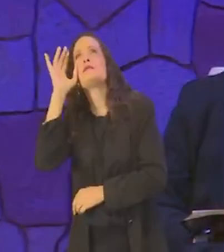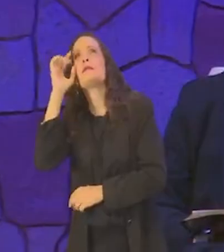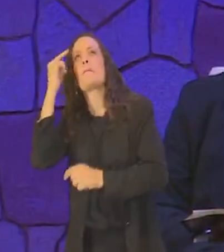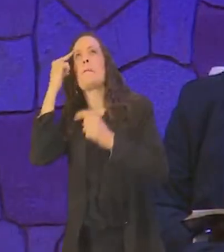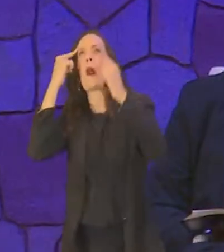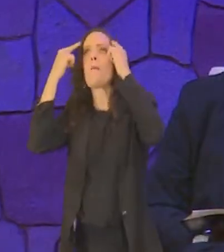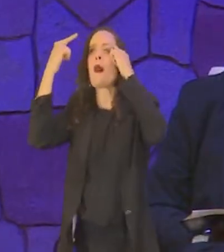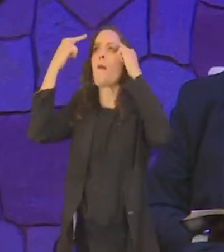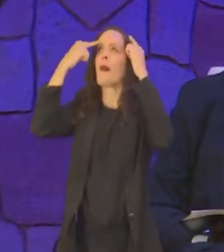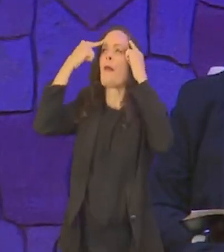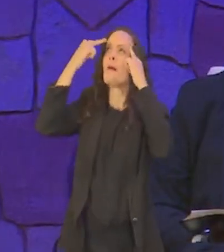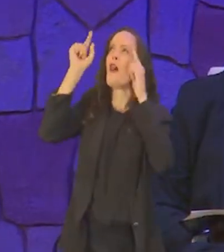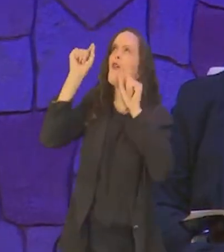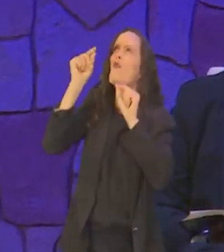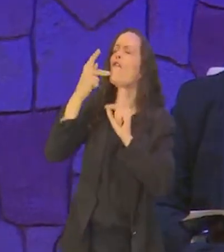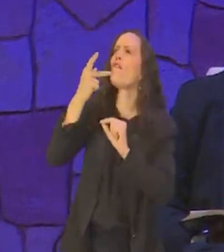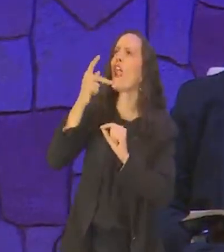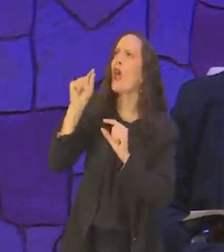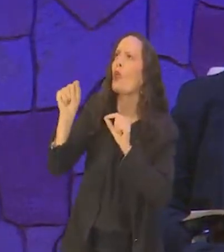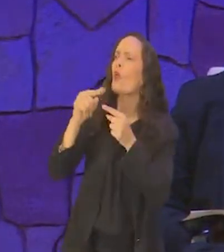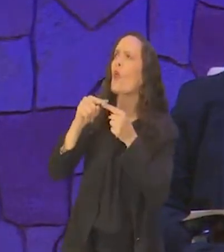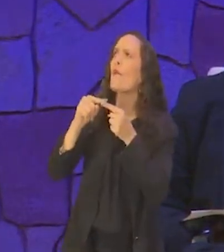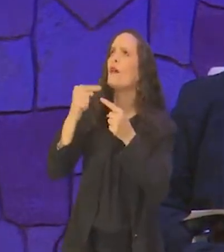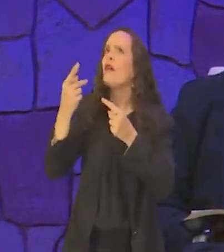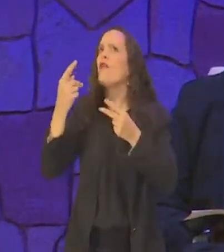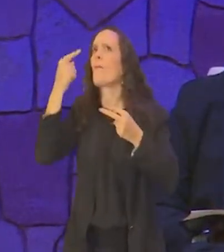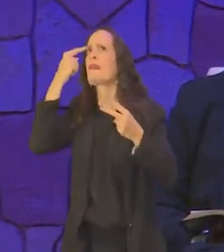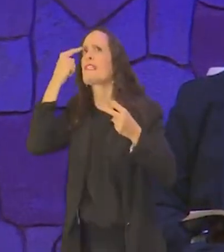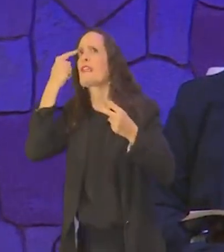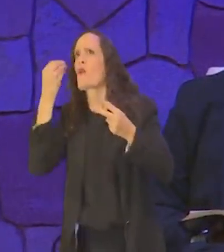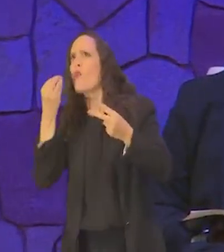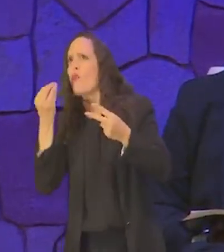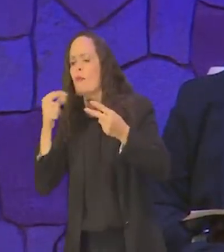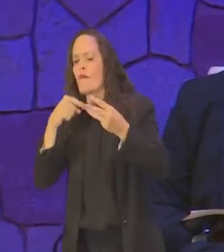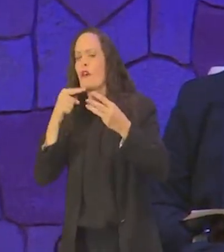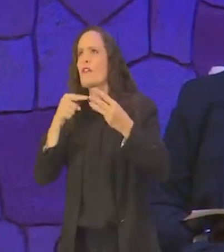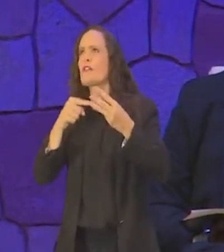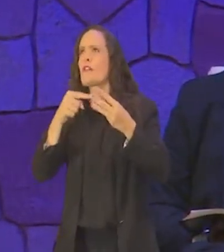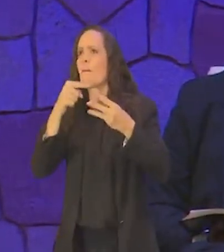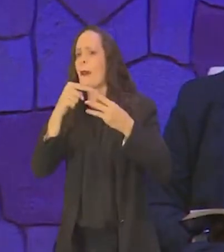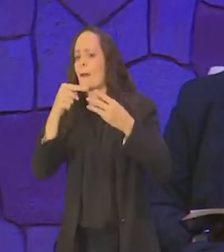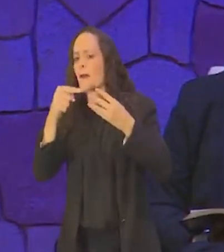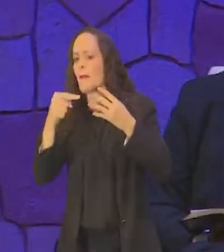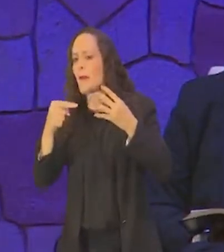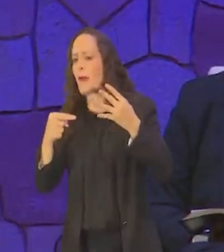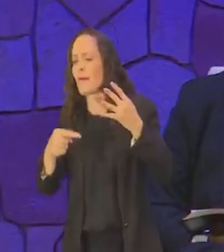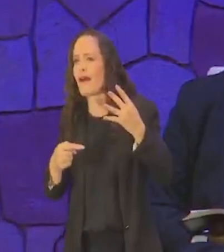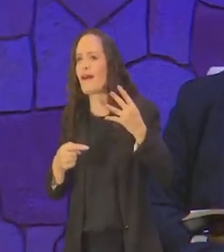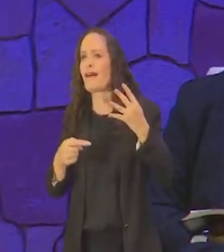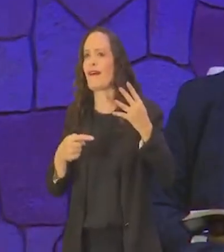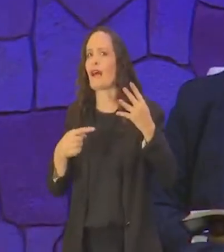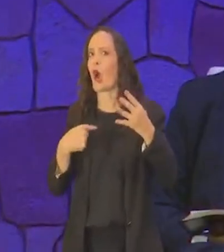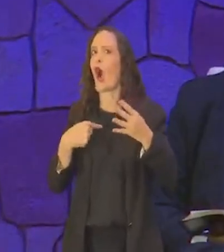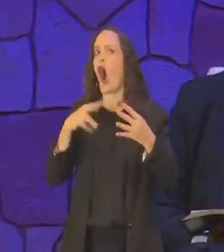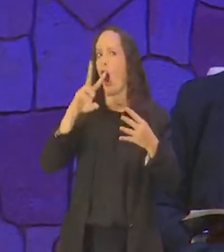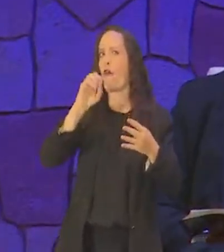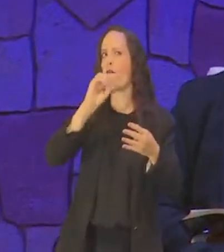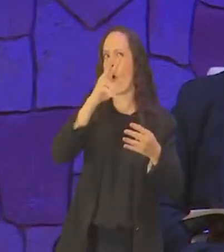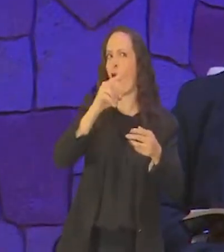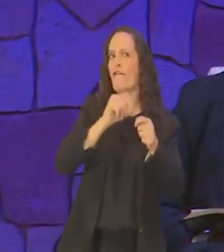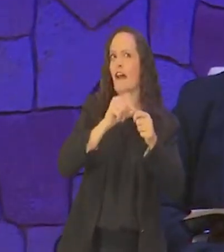no que vamos falar, como vamos agir, o que vamos fazer, prevendo o melhor caminho, a